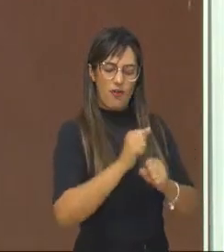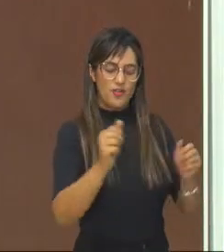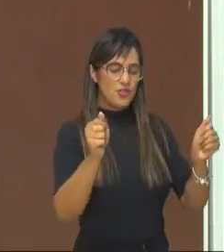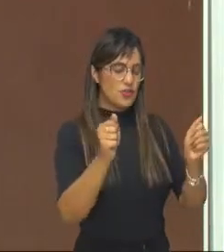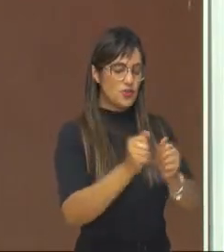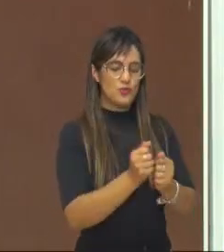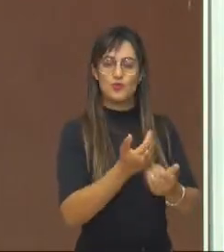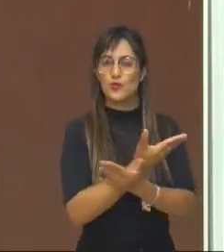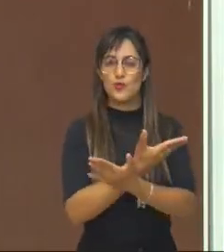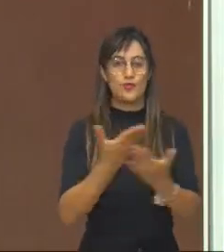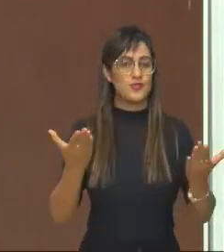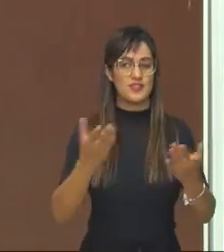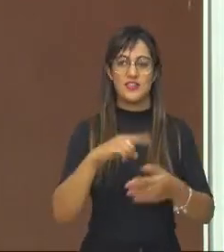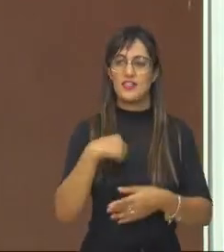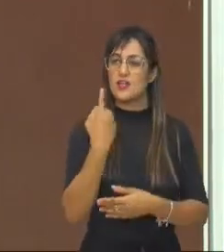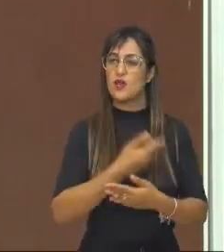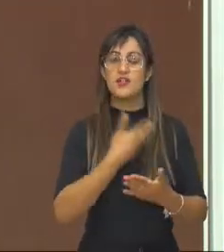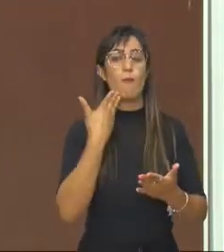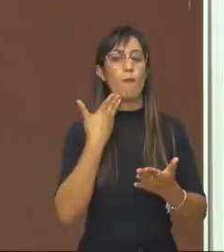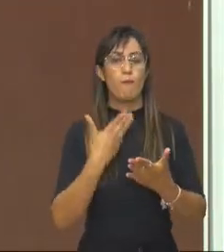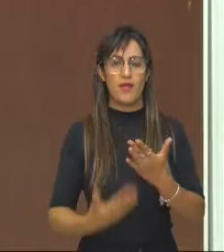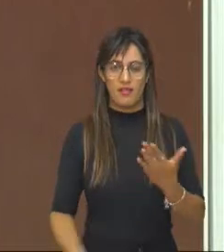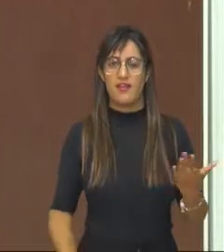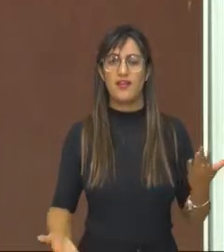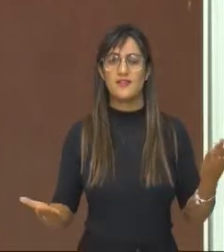queria que a gente não perdesse